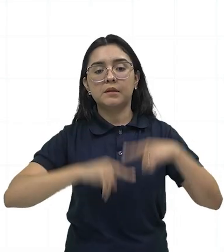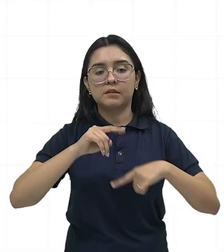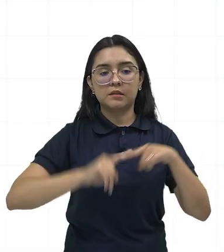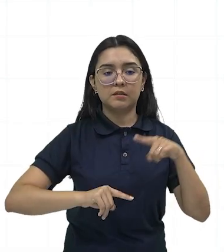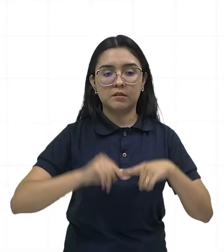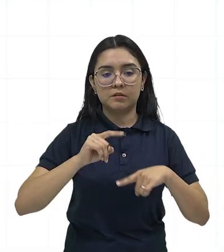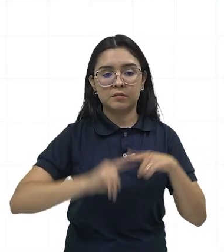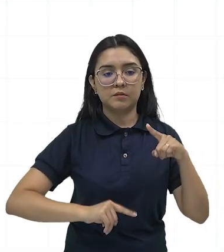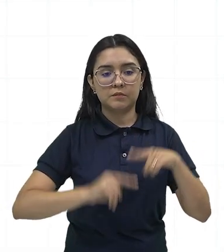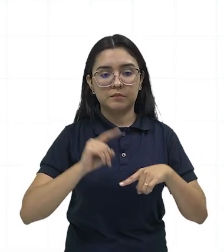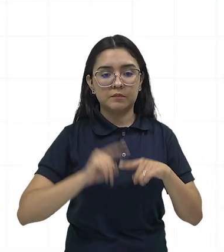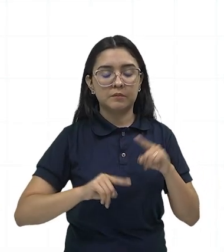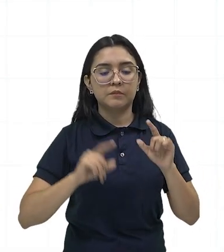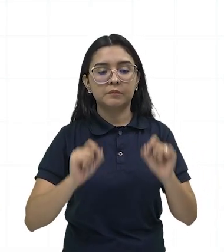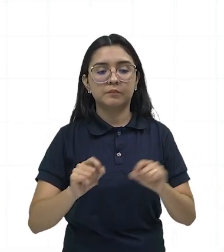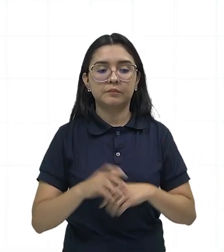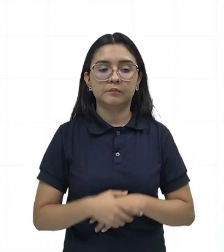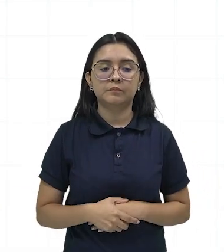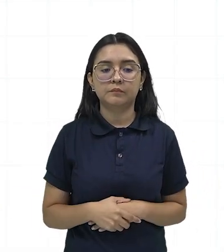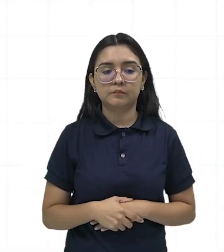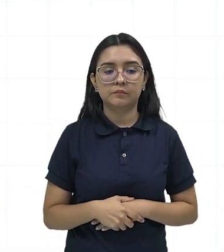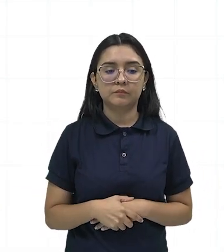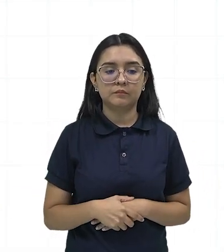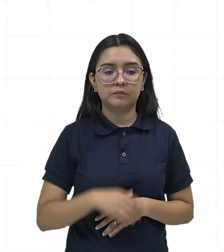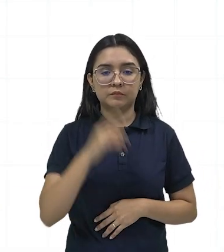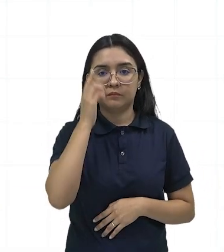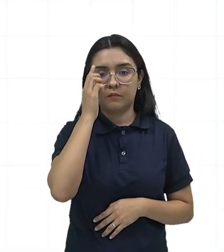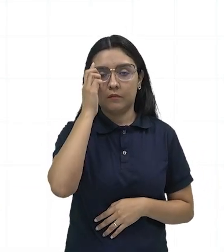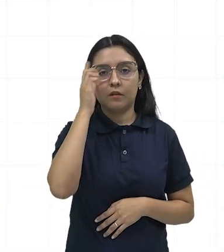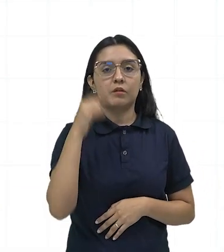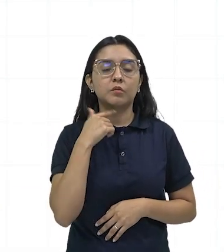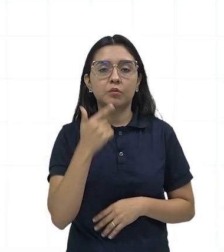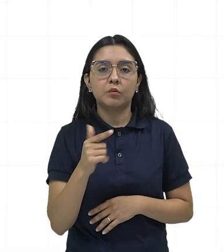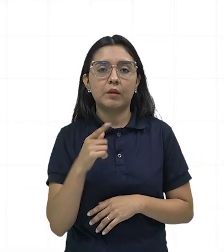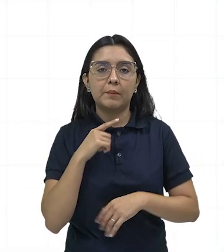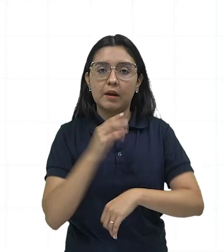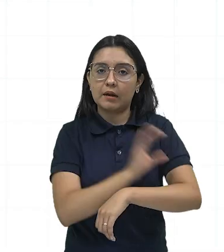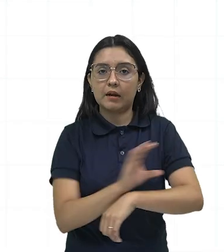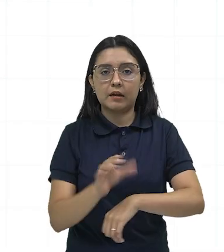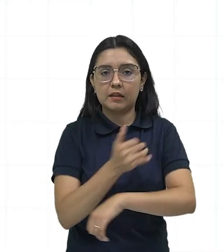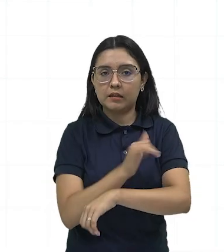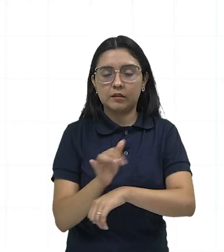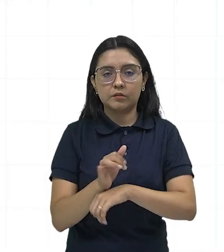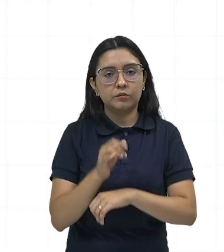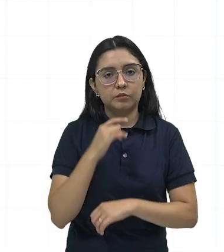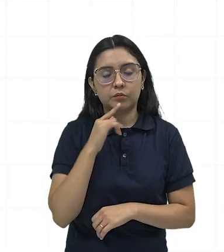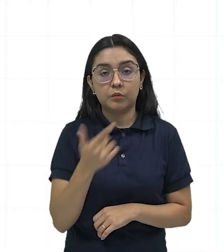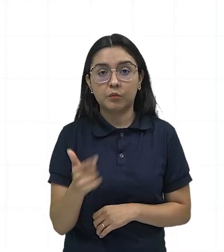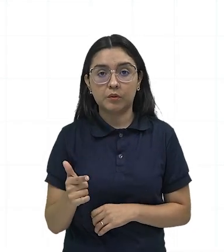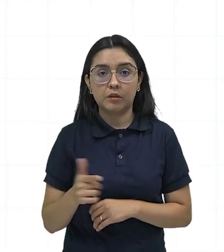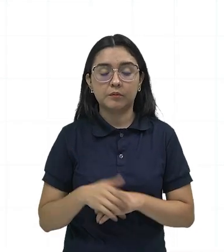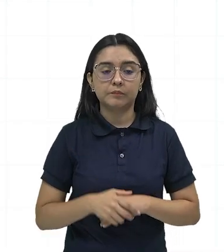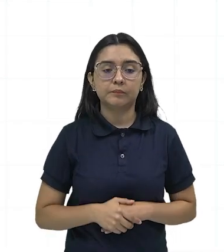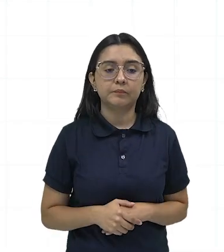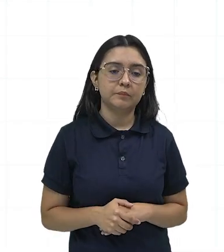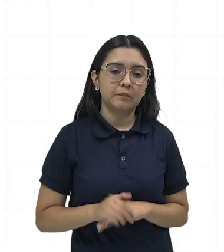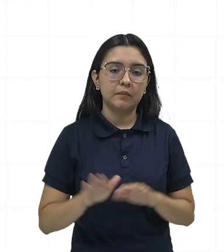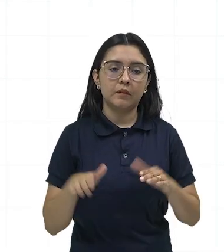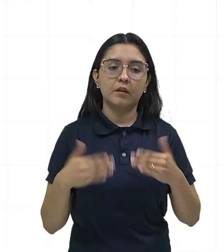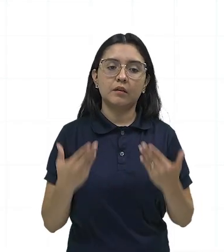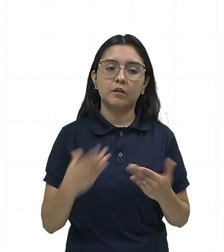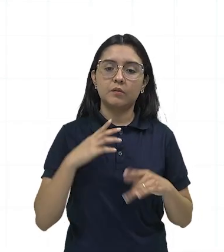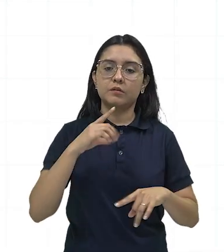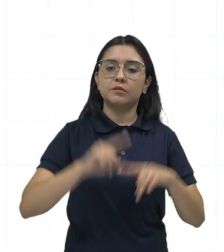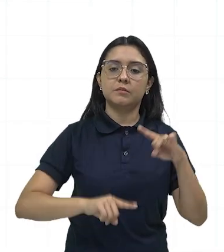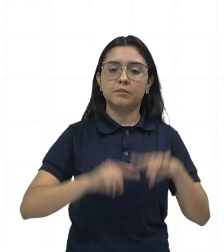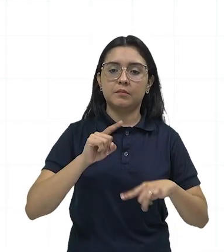oferecem grande oposição à passagem das cargas elétricas. Então, os isolantes, eles